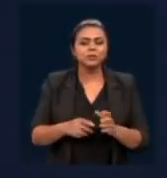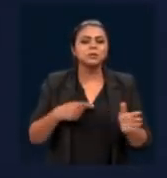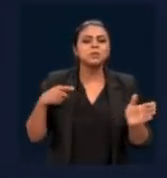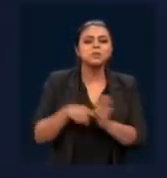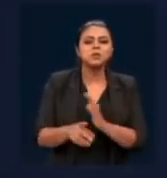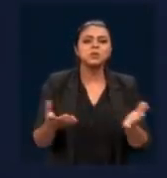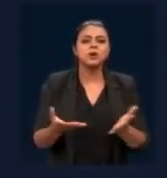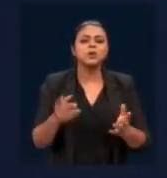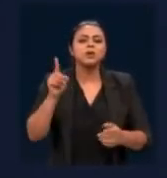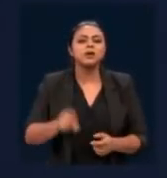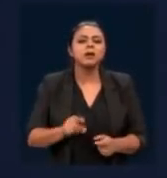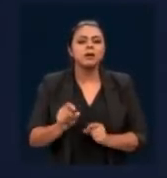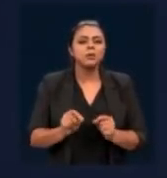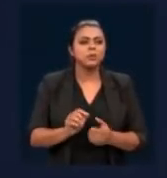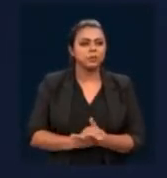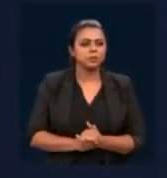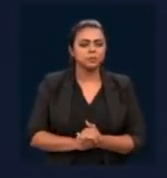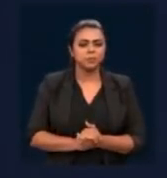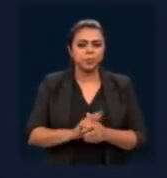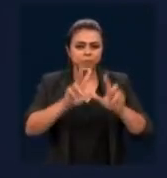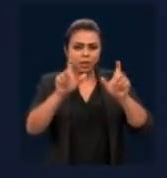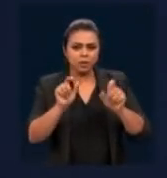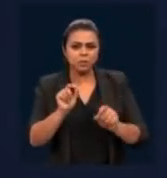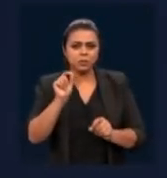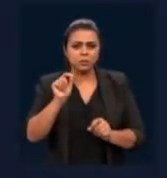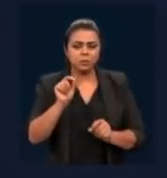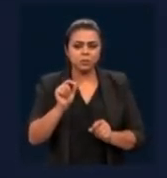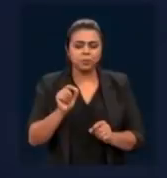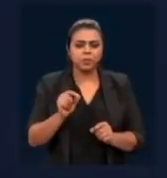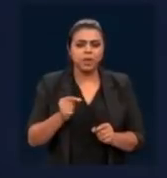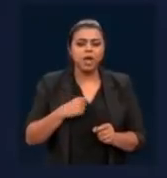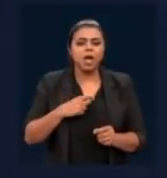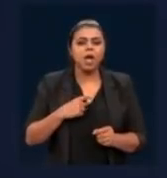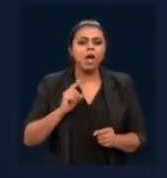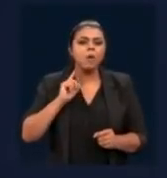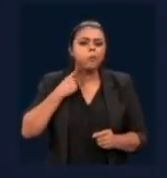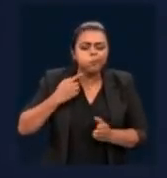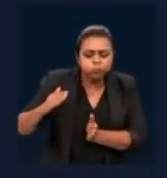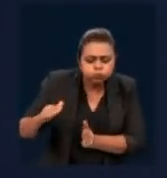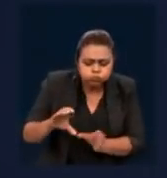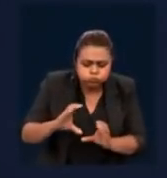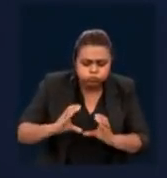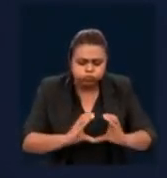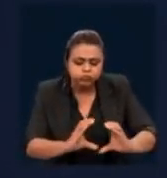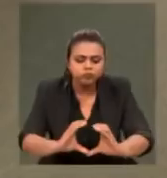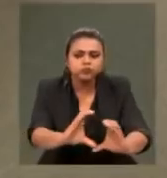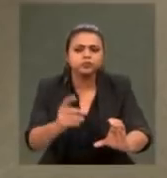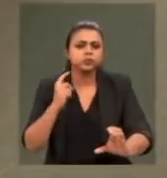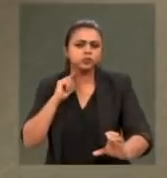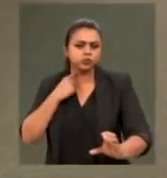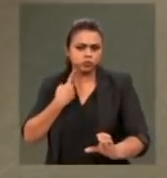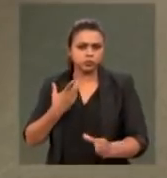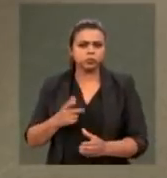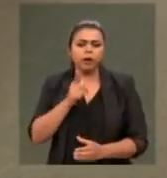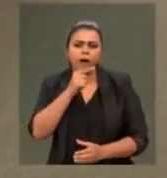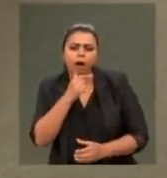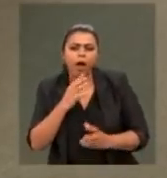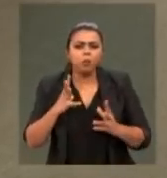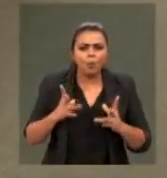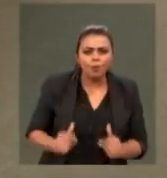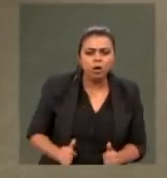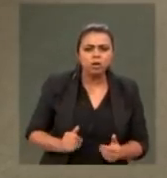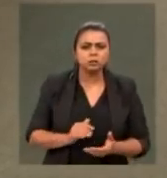agora a candidata é sangue amento básico é o tema da sua pergunta pra quem vai